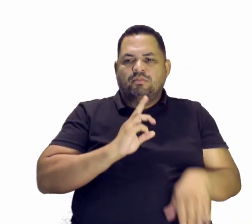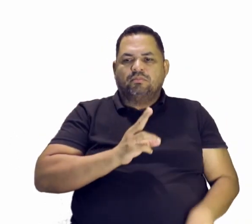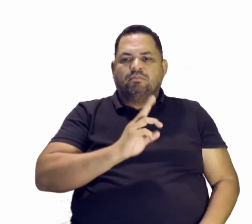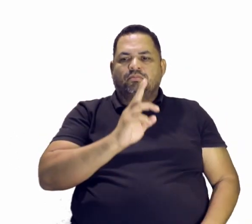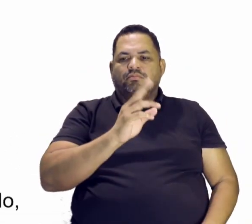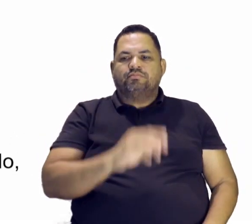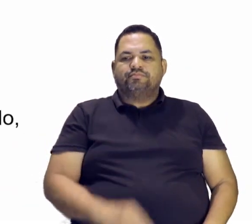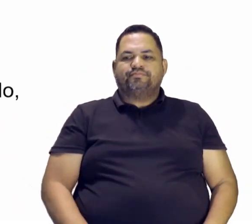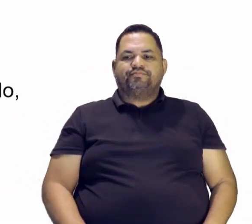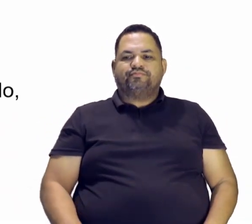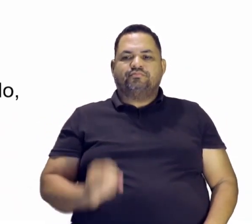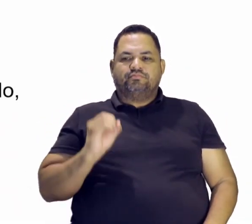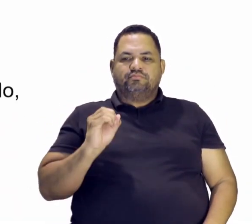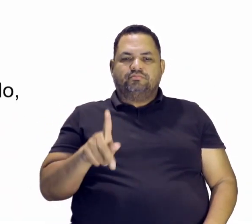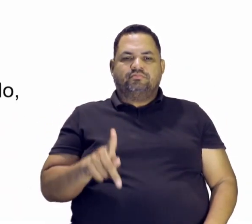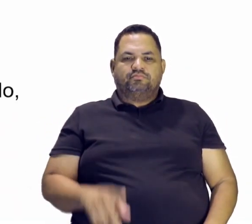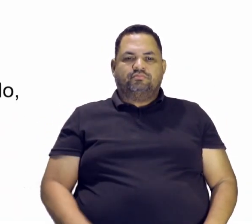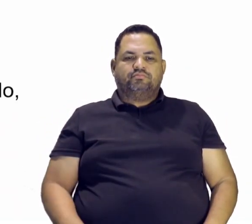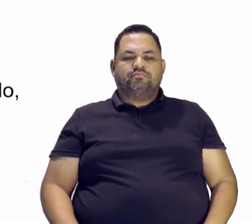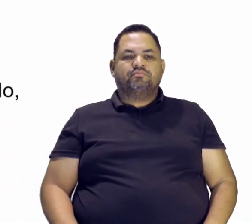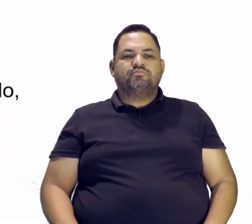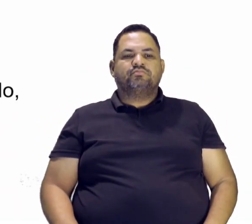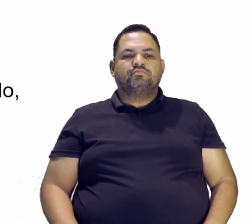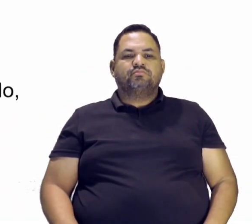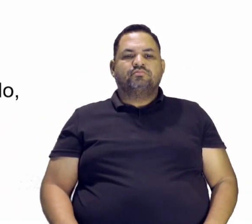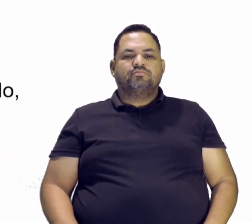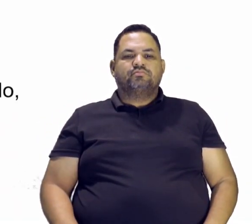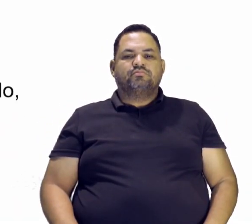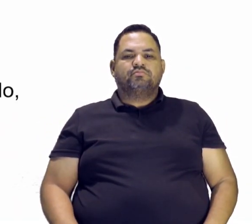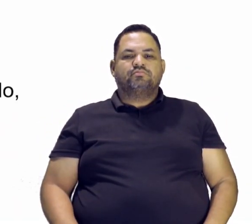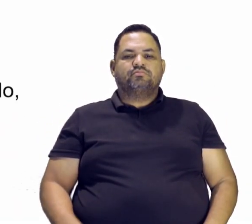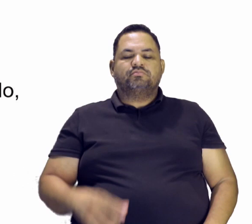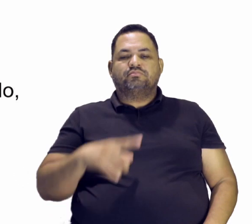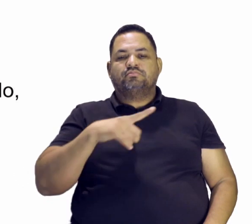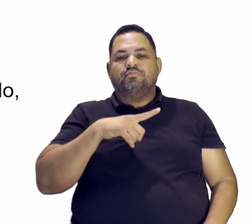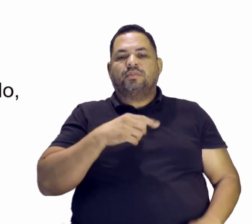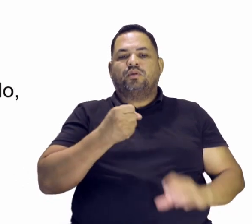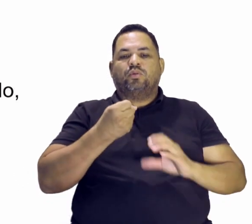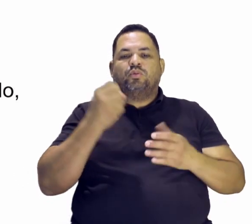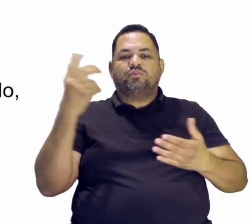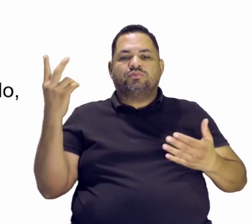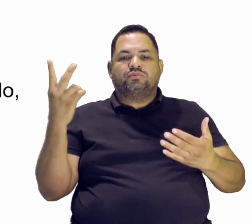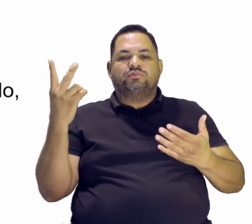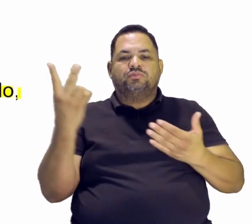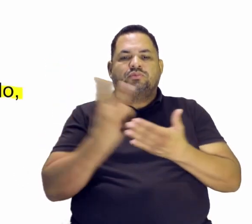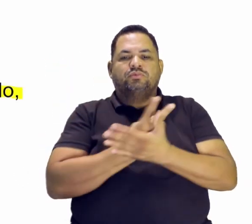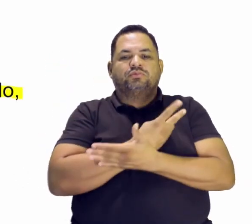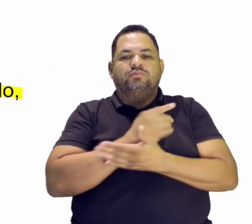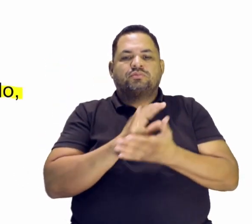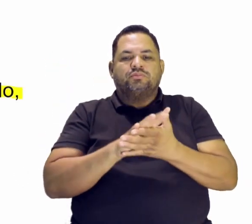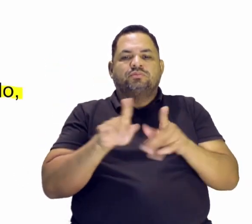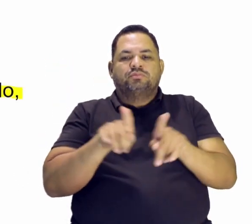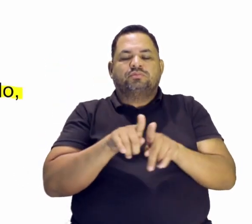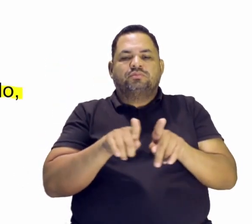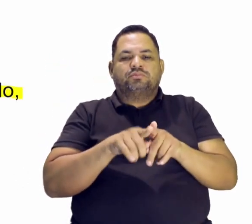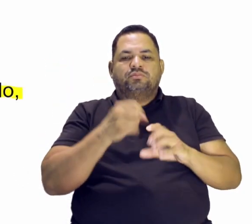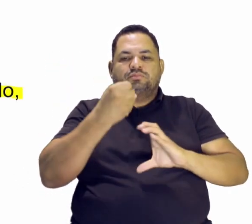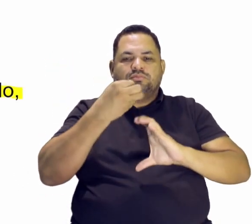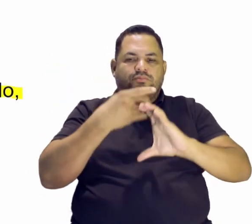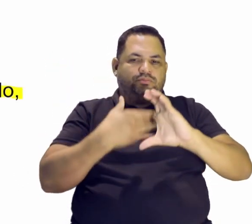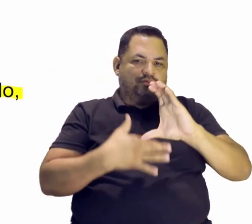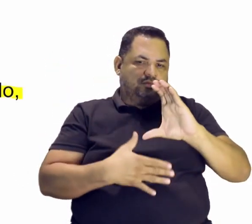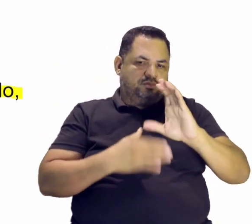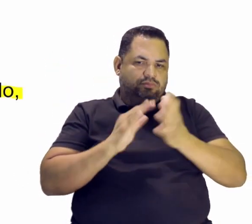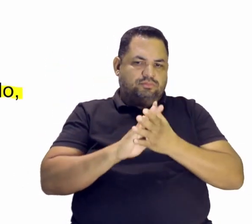exercício físico, ok? O que mais, prof? E aí eu tenho outros fatores também que podem entrar aí na função do músculo,